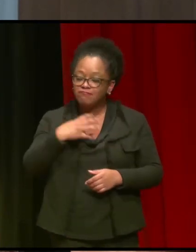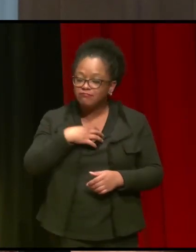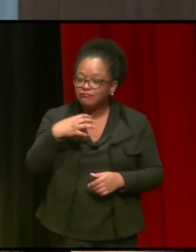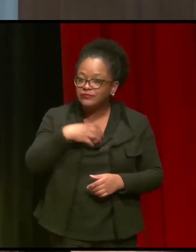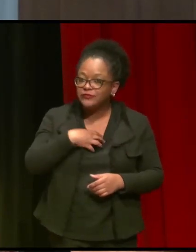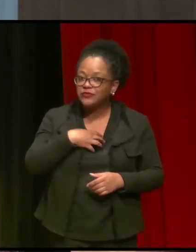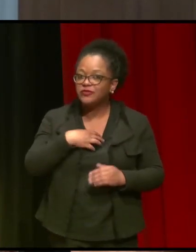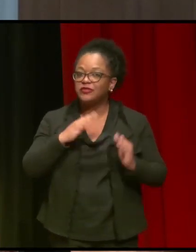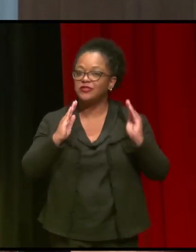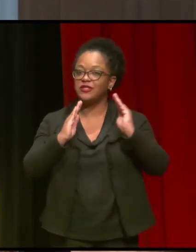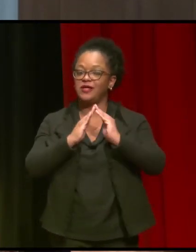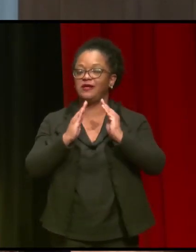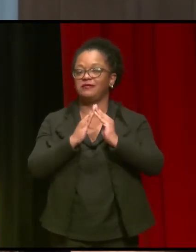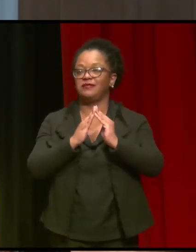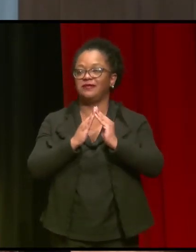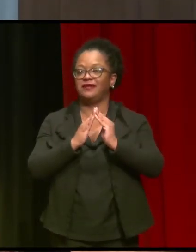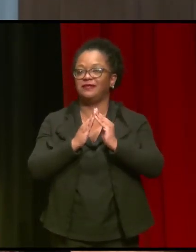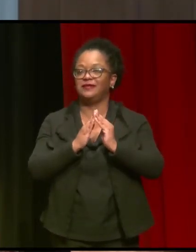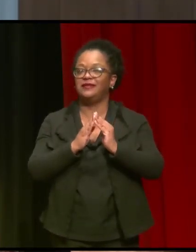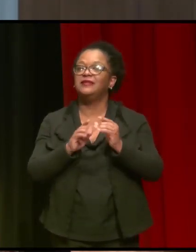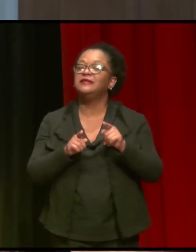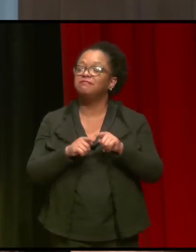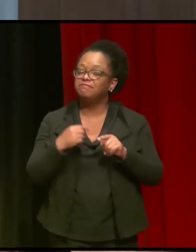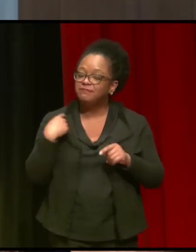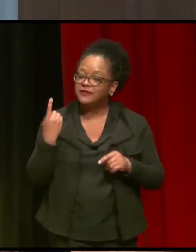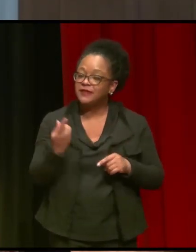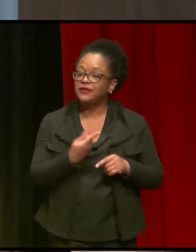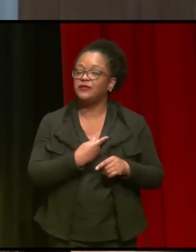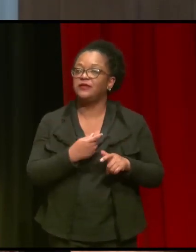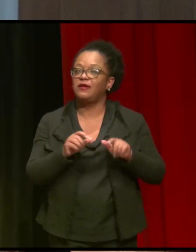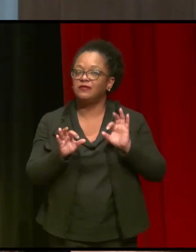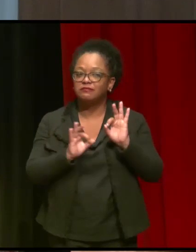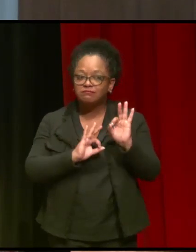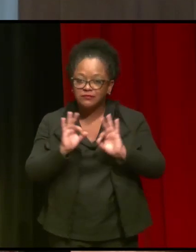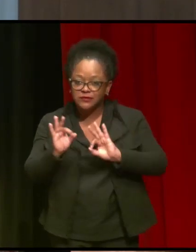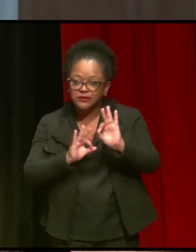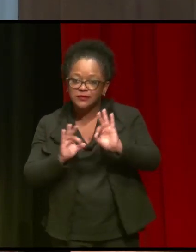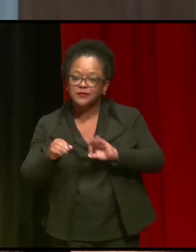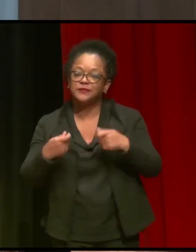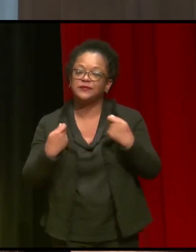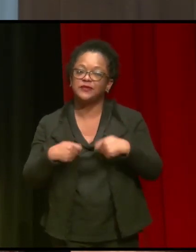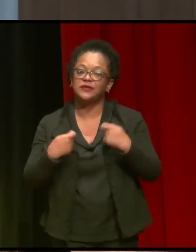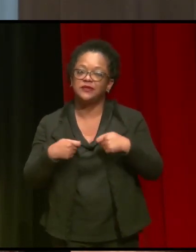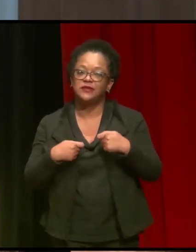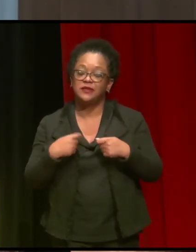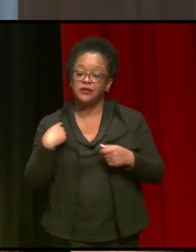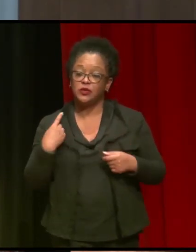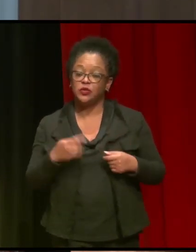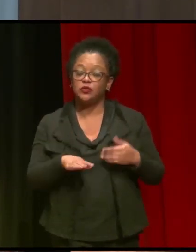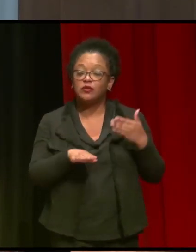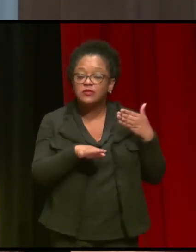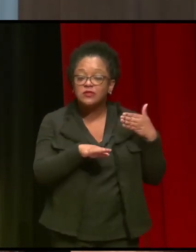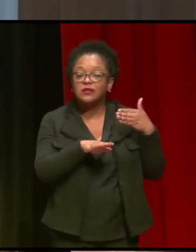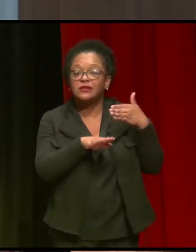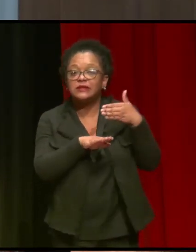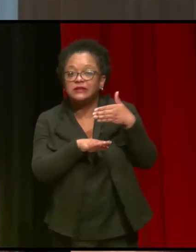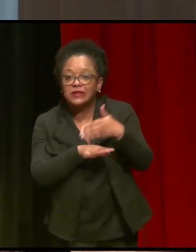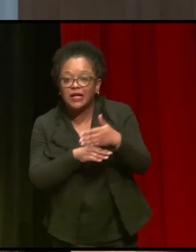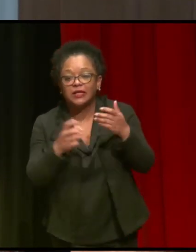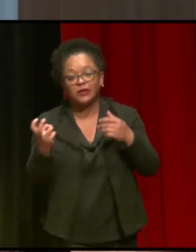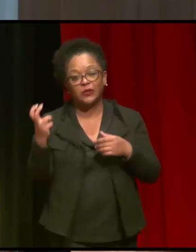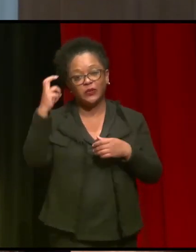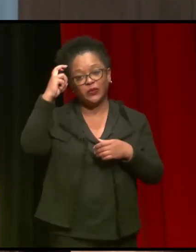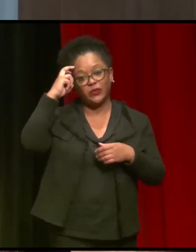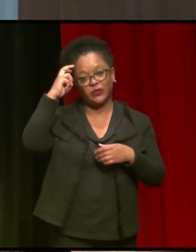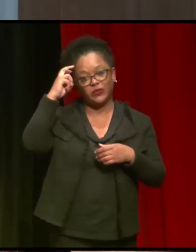do mundo deles. E isso a gente tem que estar preparado. Quando a gente entra no mundo das pessoas deficientes, o código deles é diferente